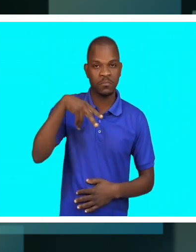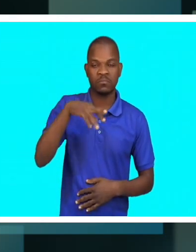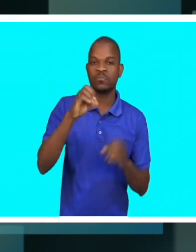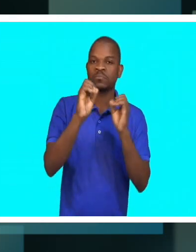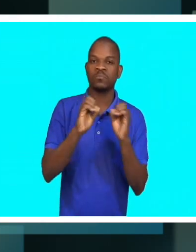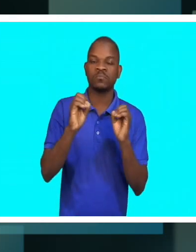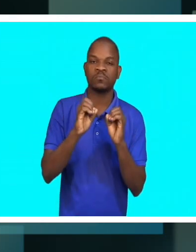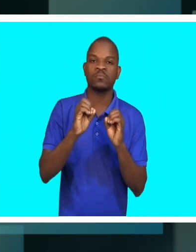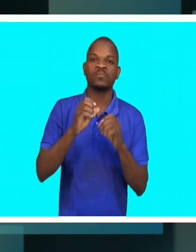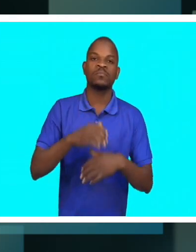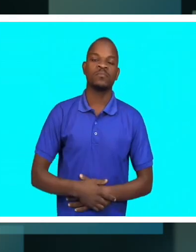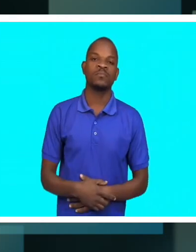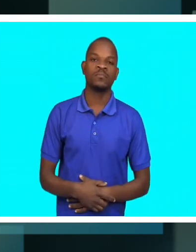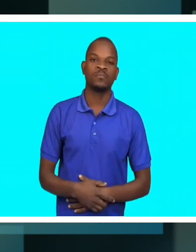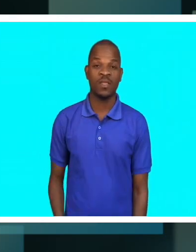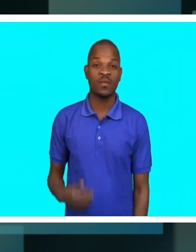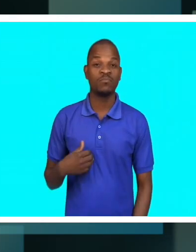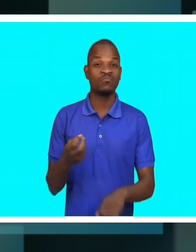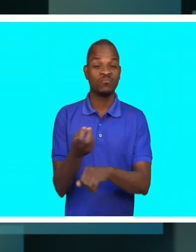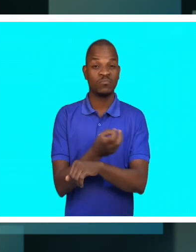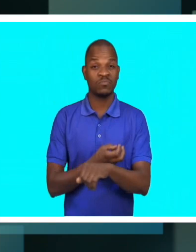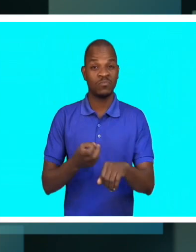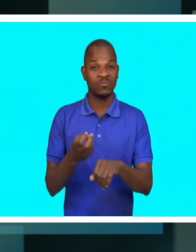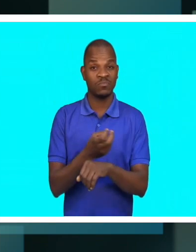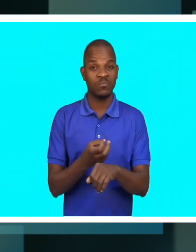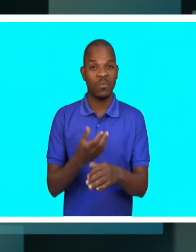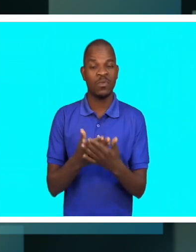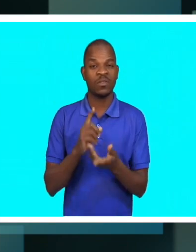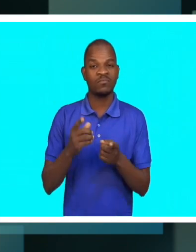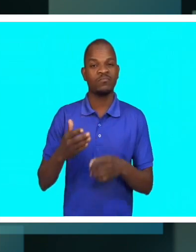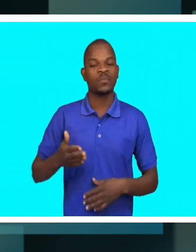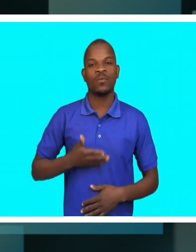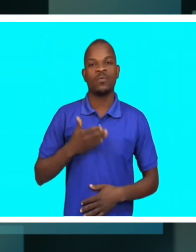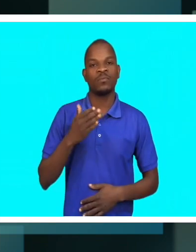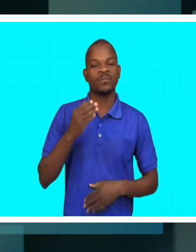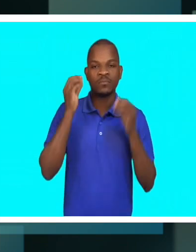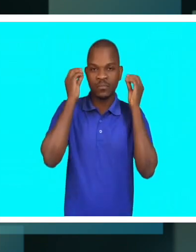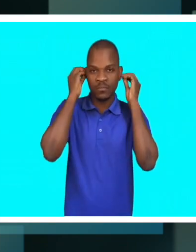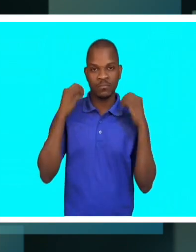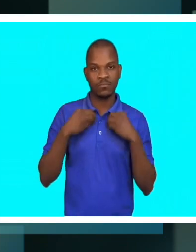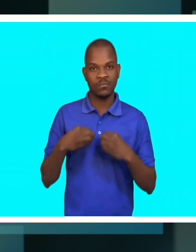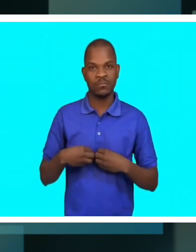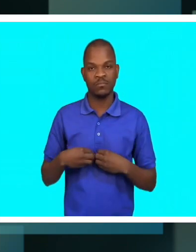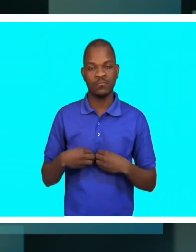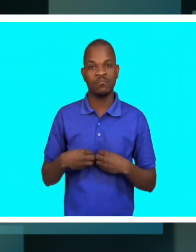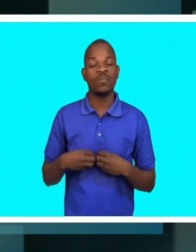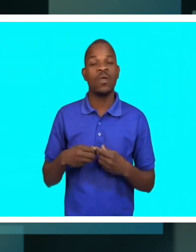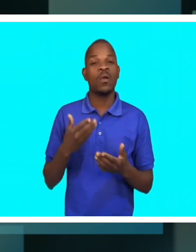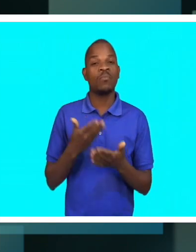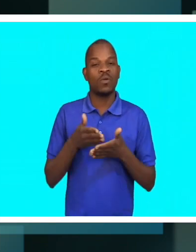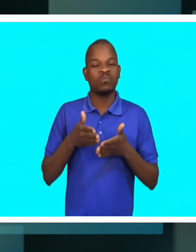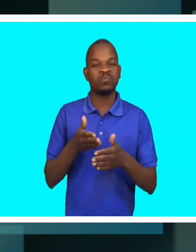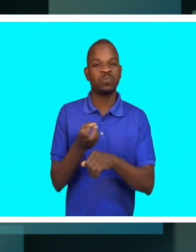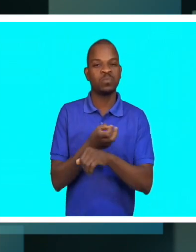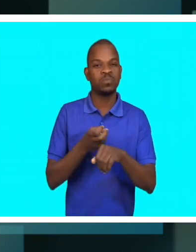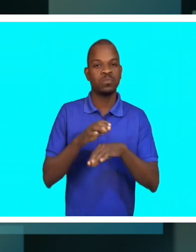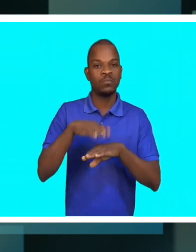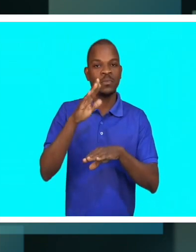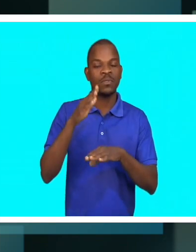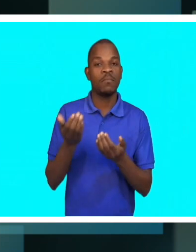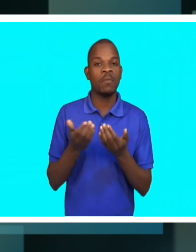não anda, fala. A demora é toda a indirigência dos médicos. Então, foi um